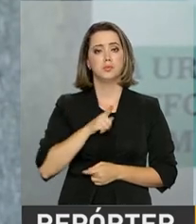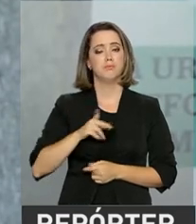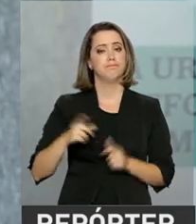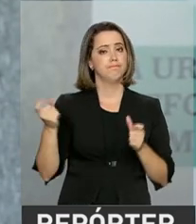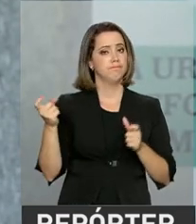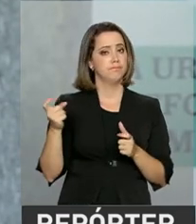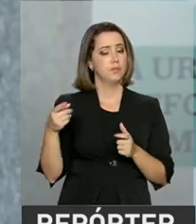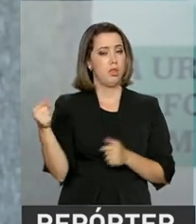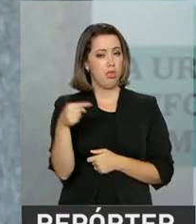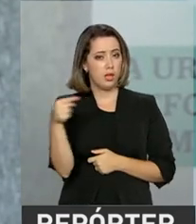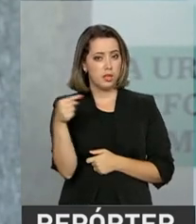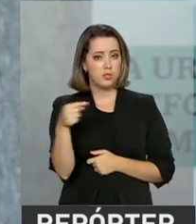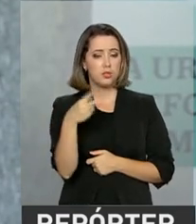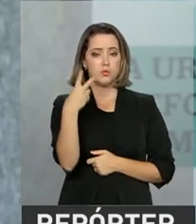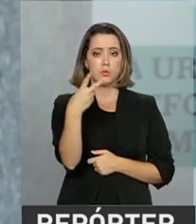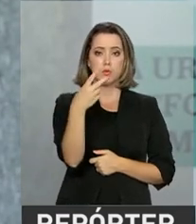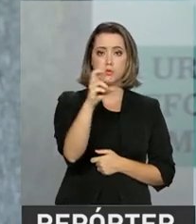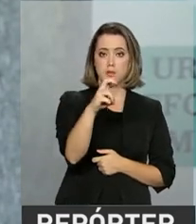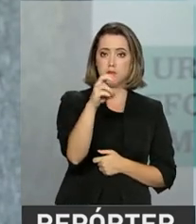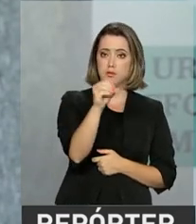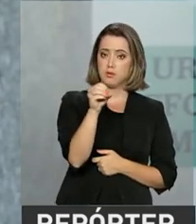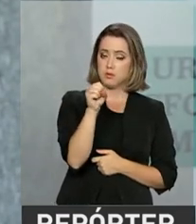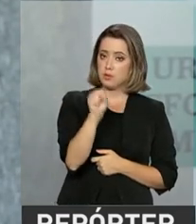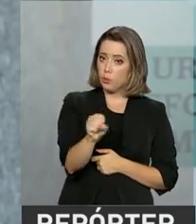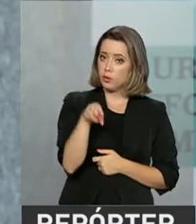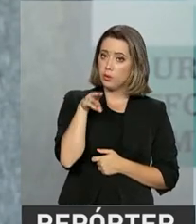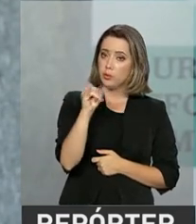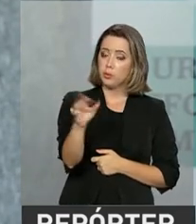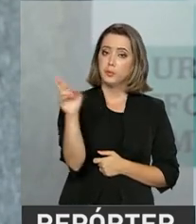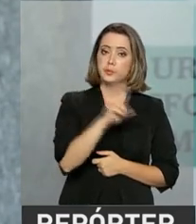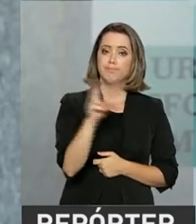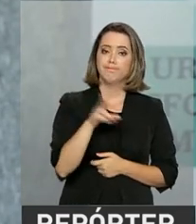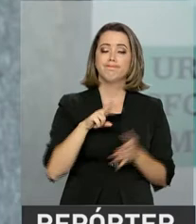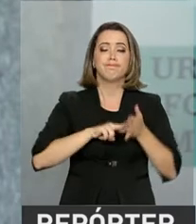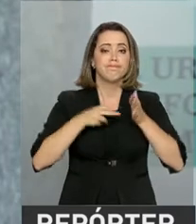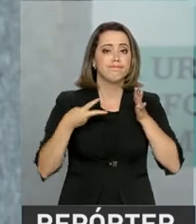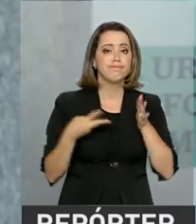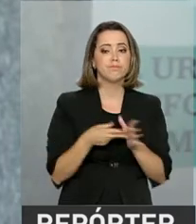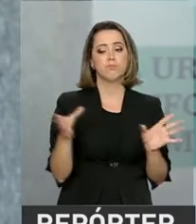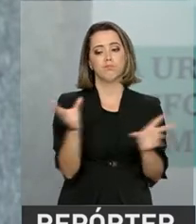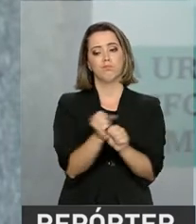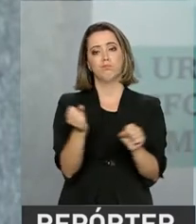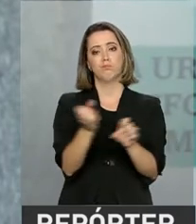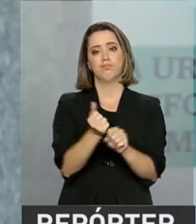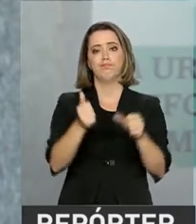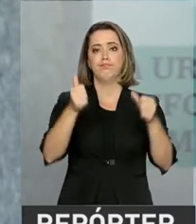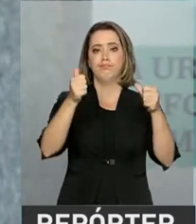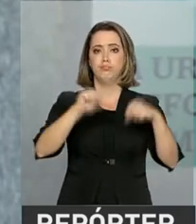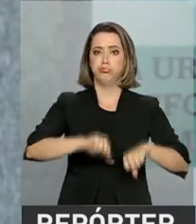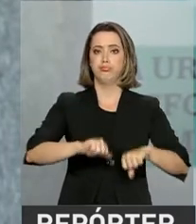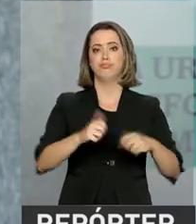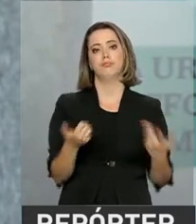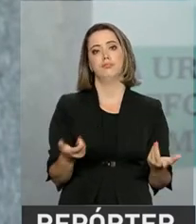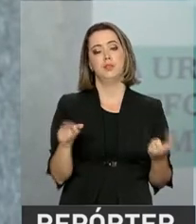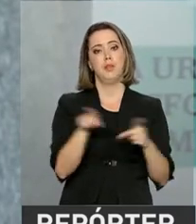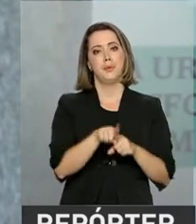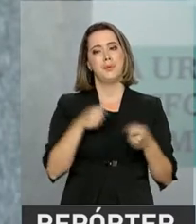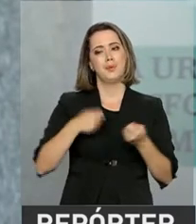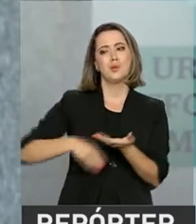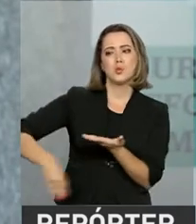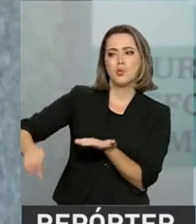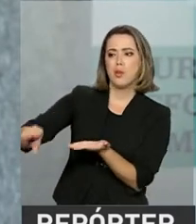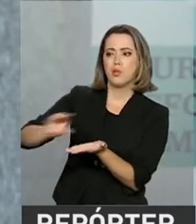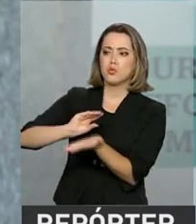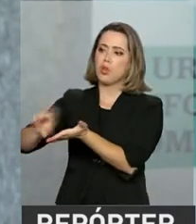258 bilhões de reais isso significa que as contas não fecharam eo governo precisou remanejar recursos para garantir o pagamento